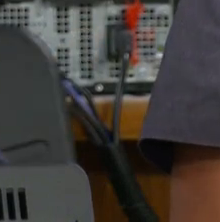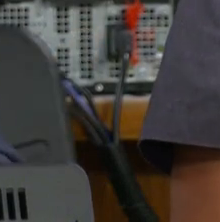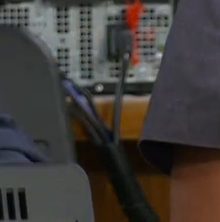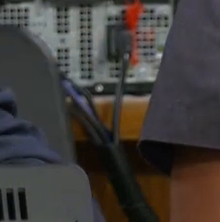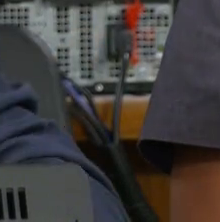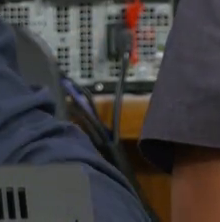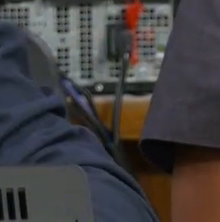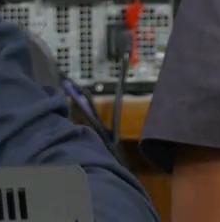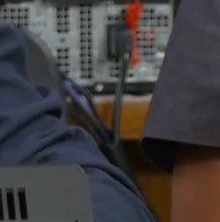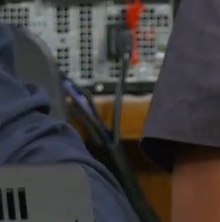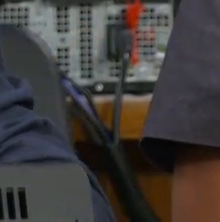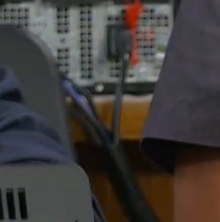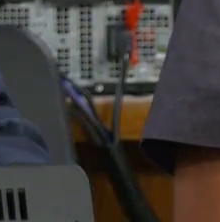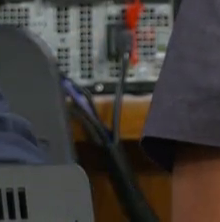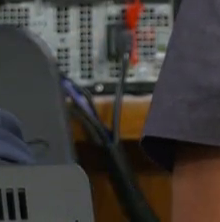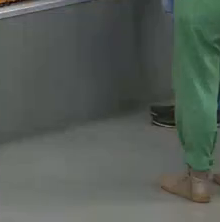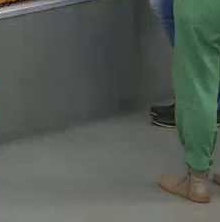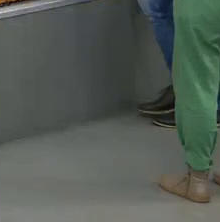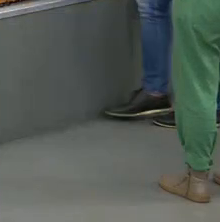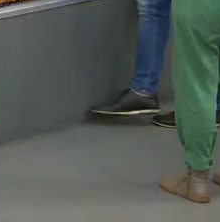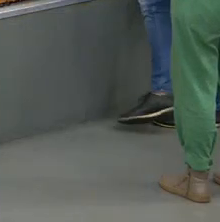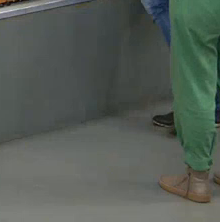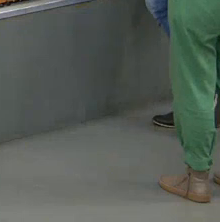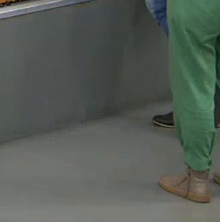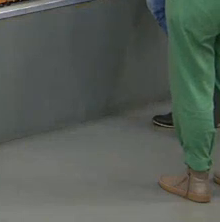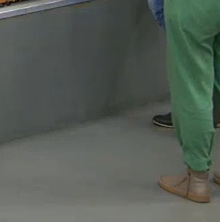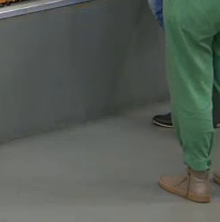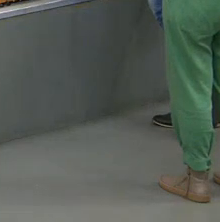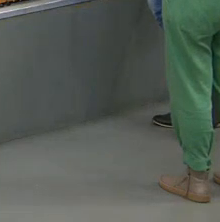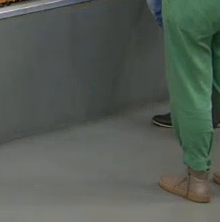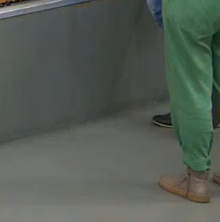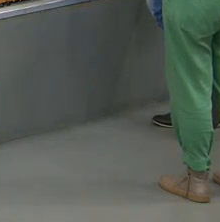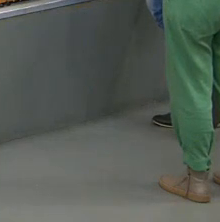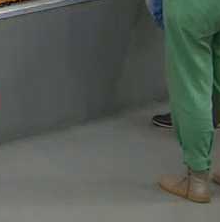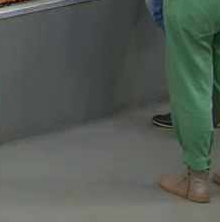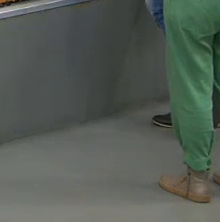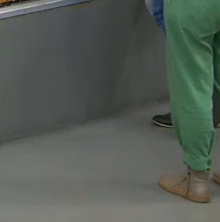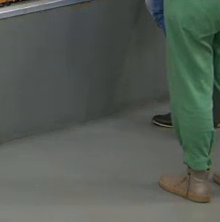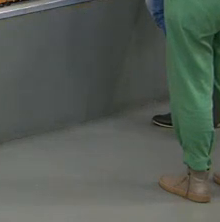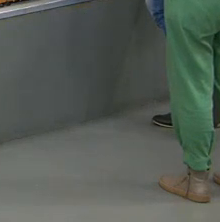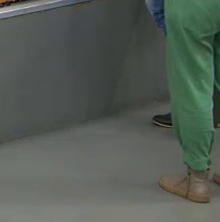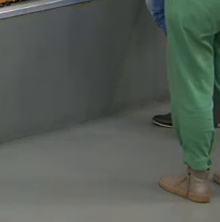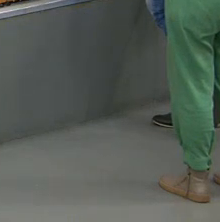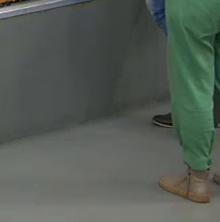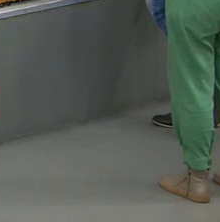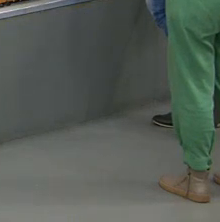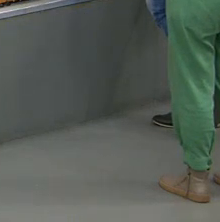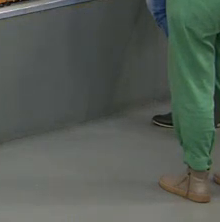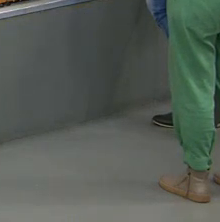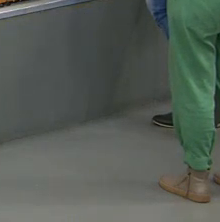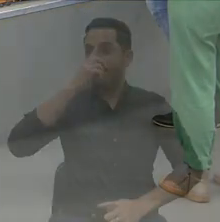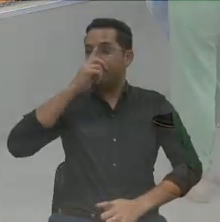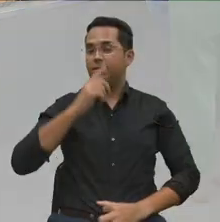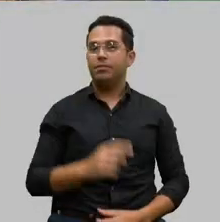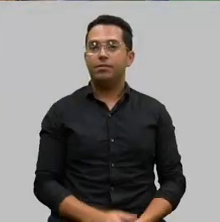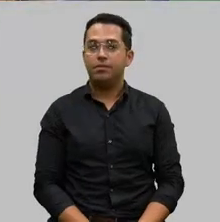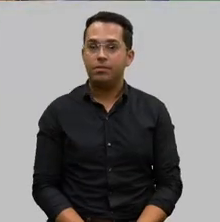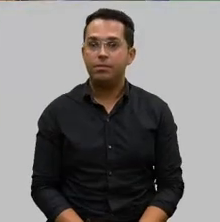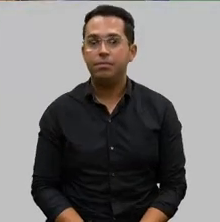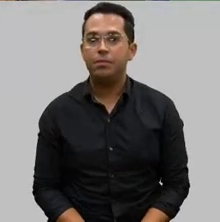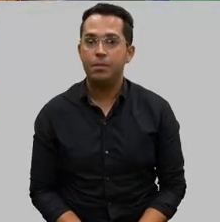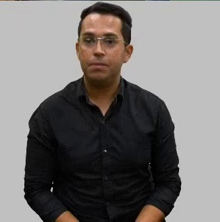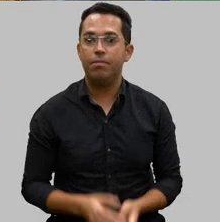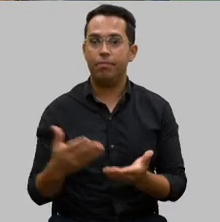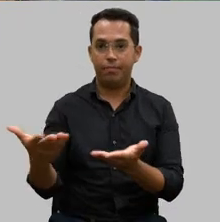presentes ao prefeito Alace Pedrosa ao vereador gleicinho de Itaúna